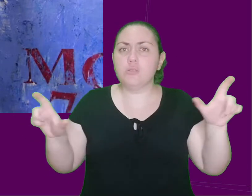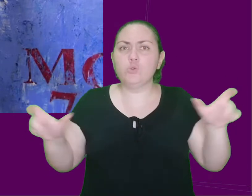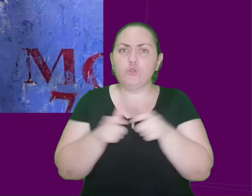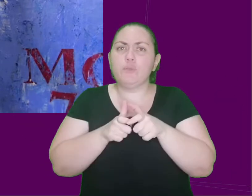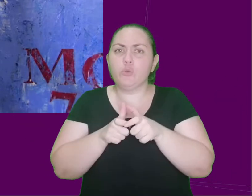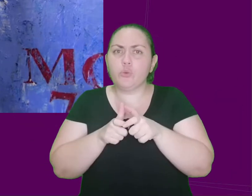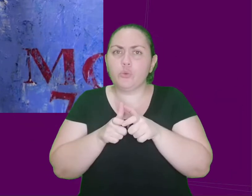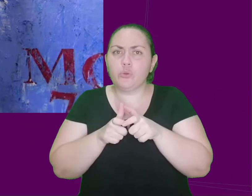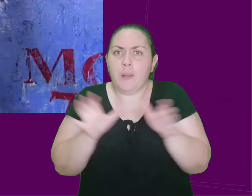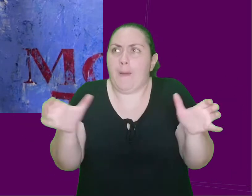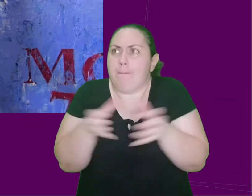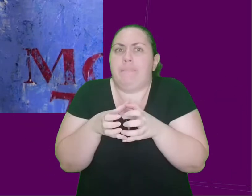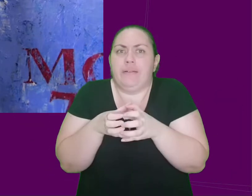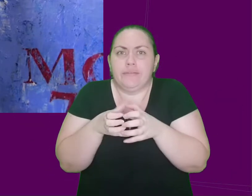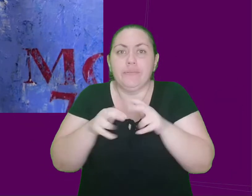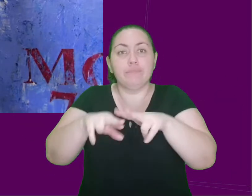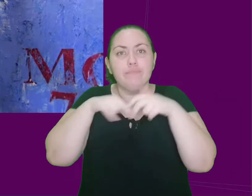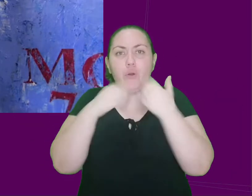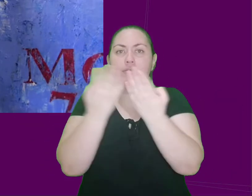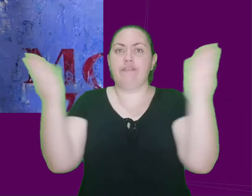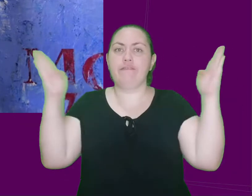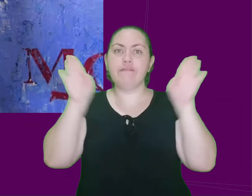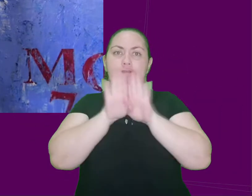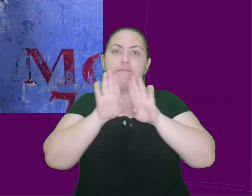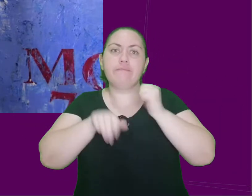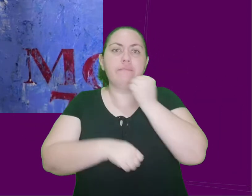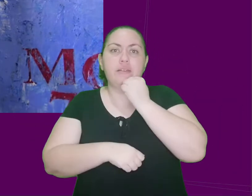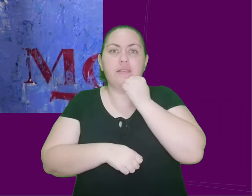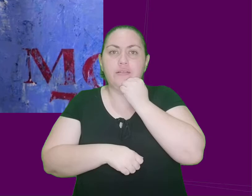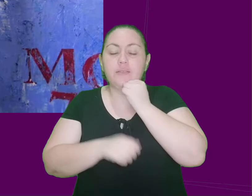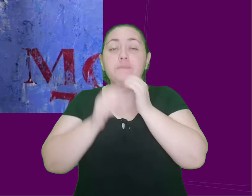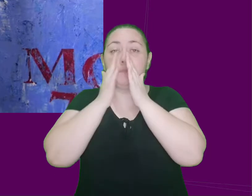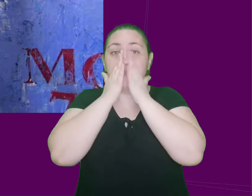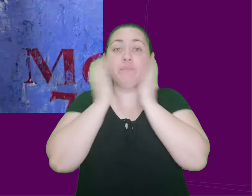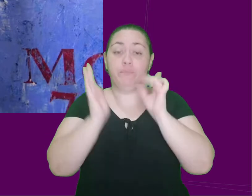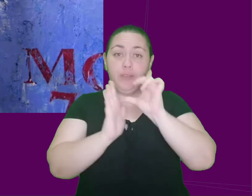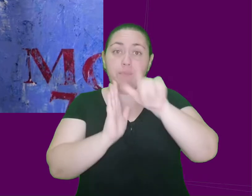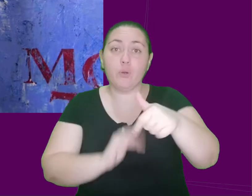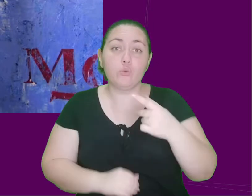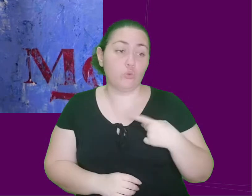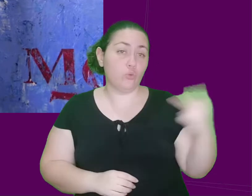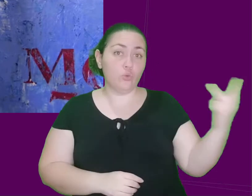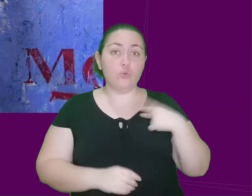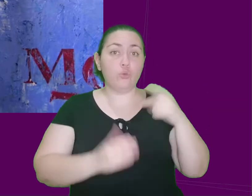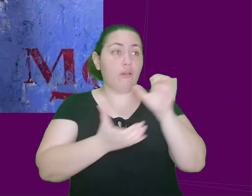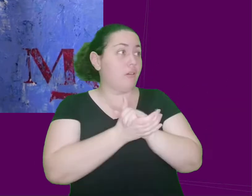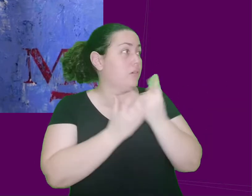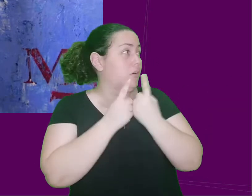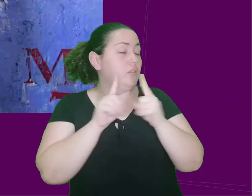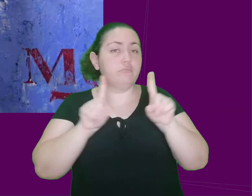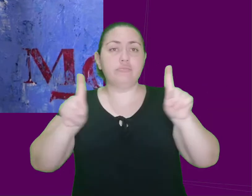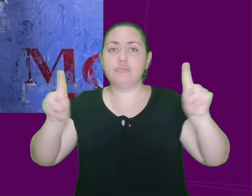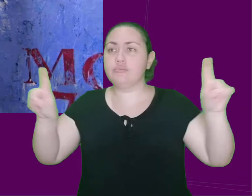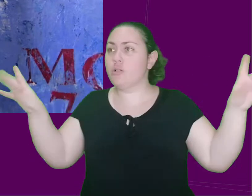e diminuir de tamanho, comprimida pela muralha. Ao final, os 2 se perdem um do outro, sobrando apenas o